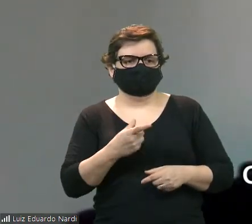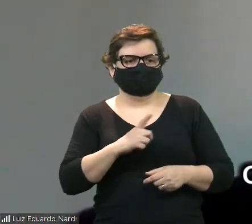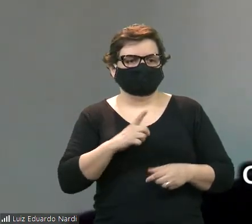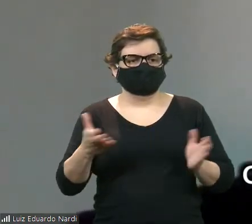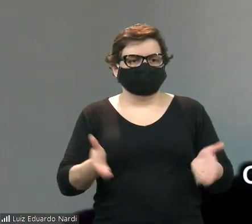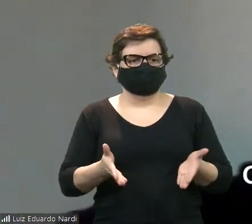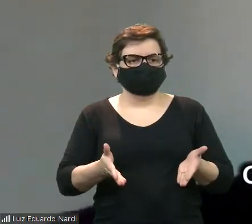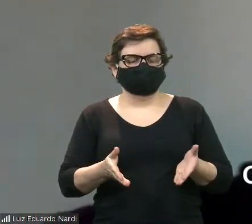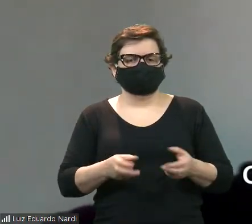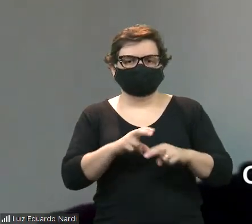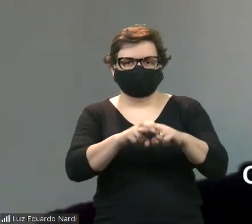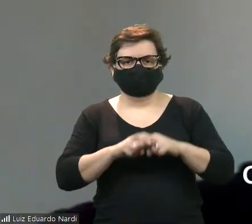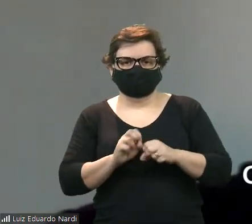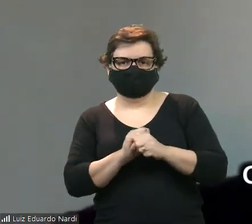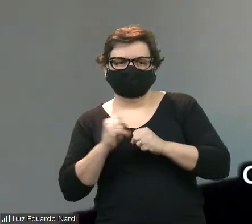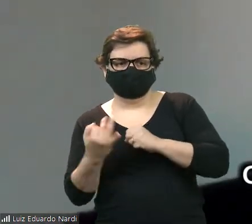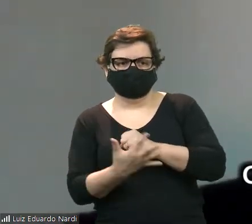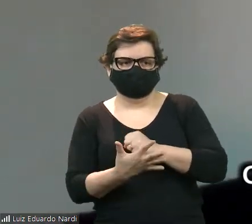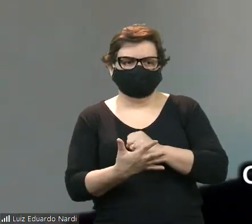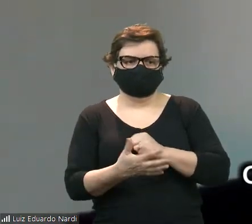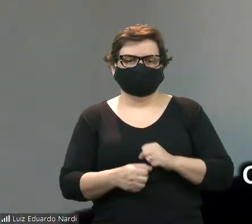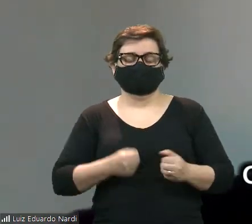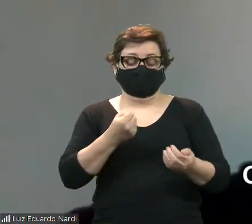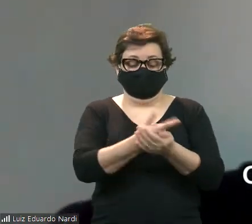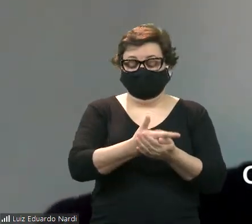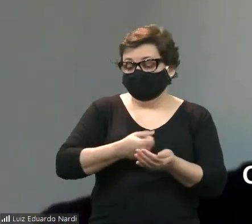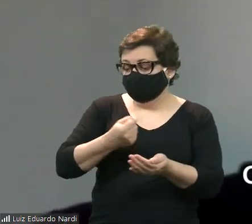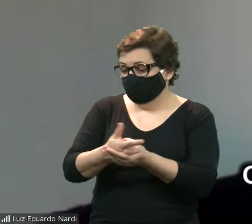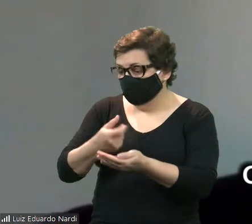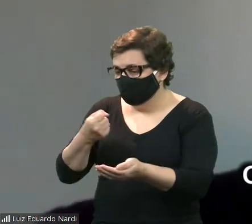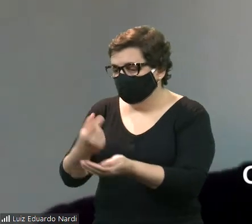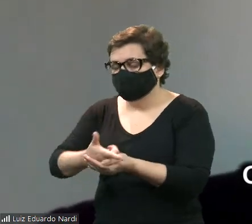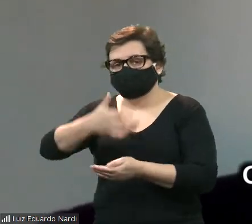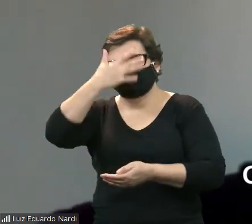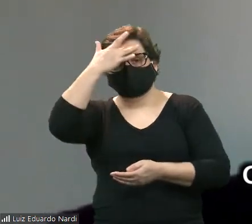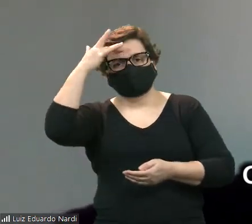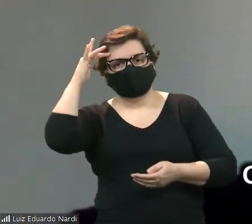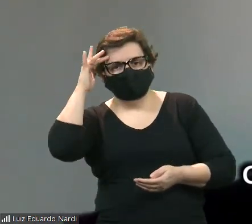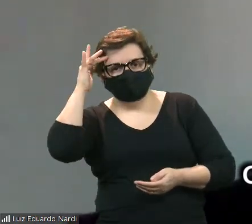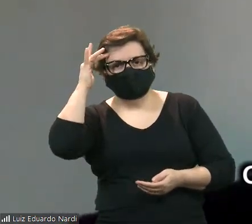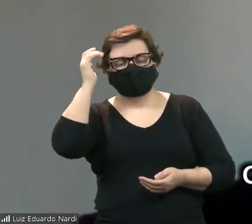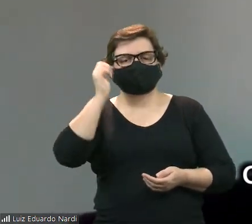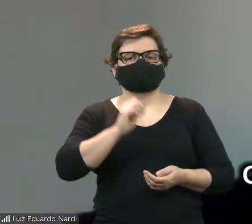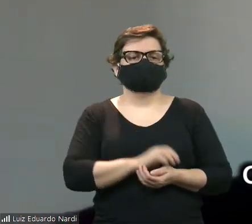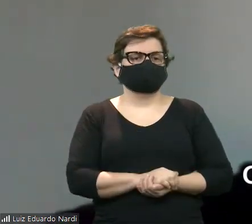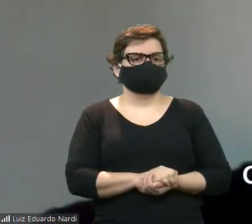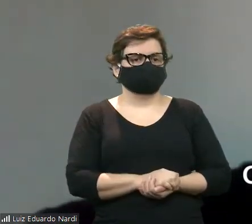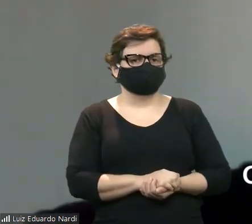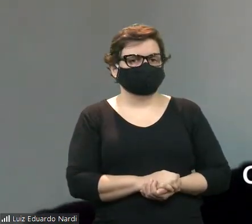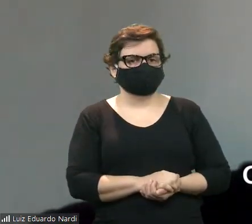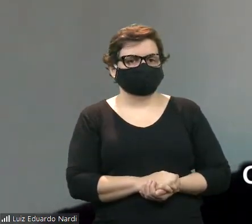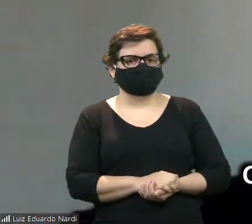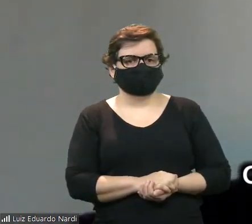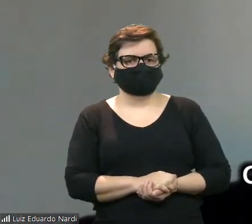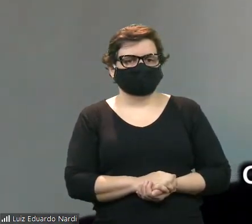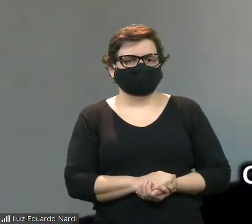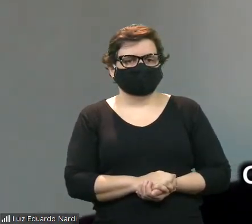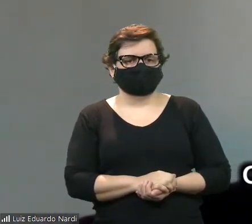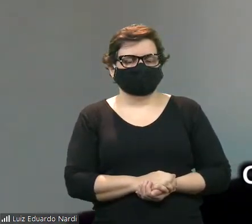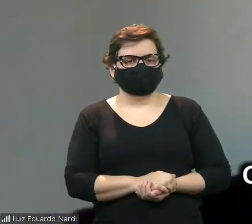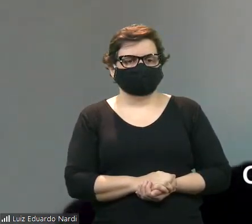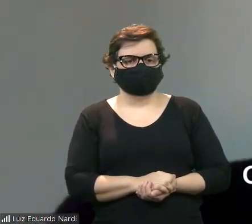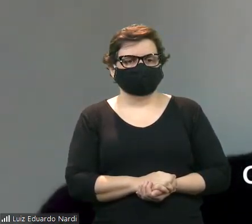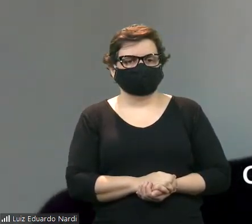solução para o pagamento do funcionalismo, de compensação, de procurar formas